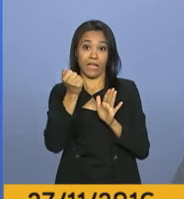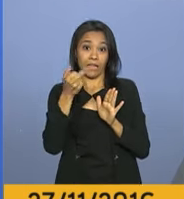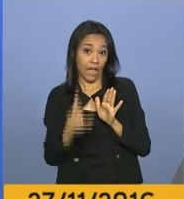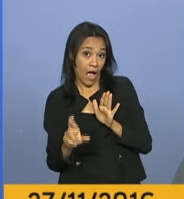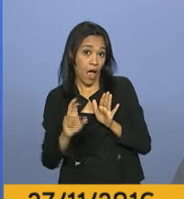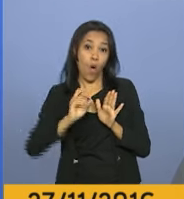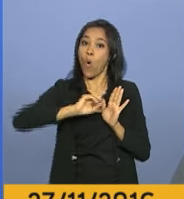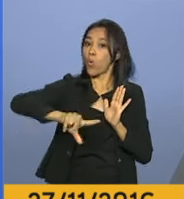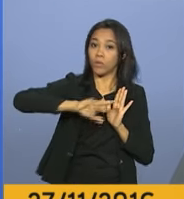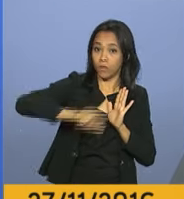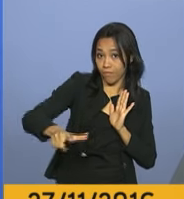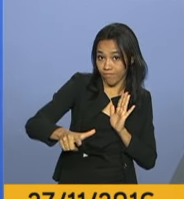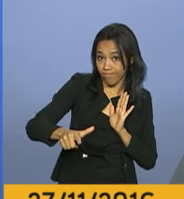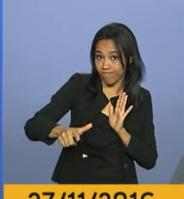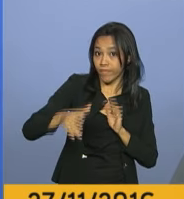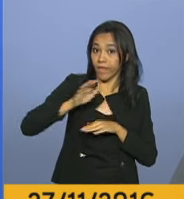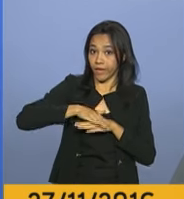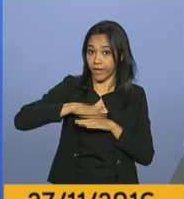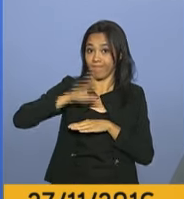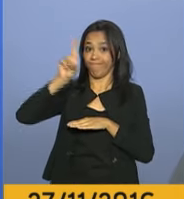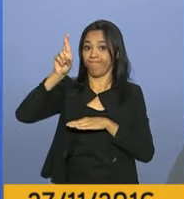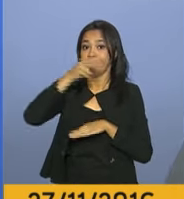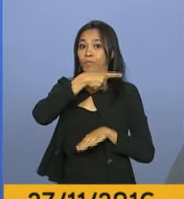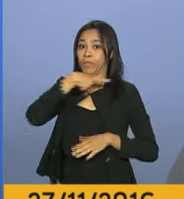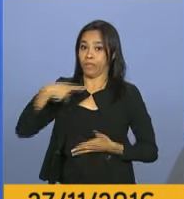não vetar. E,